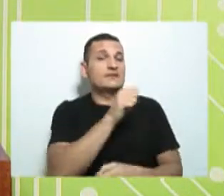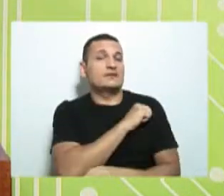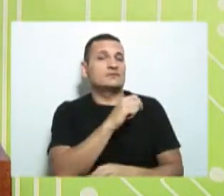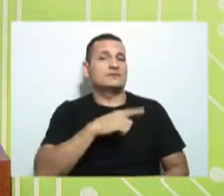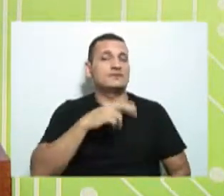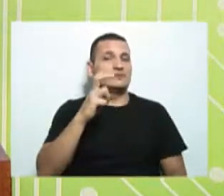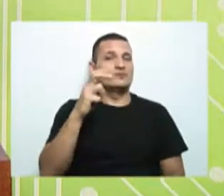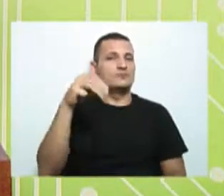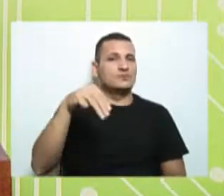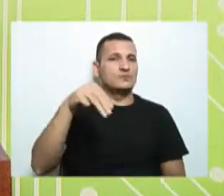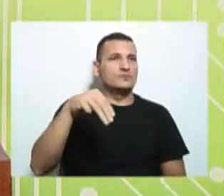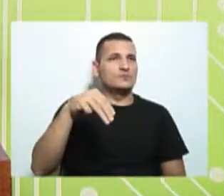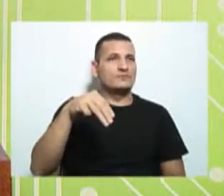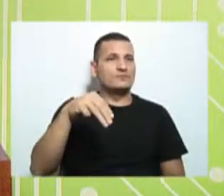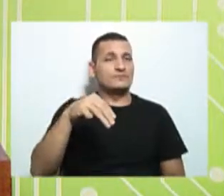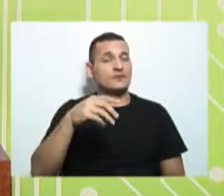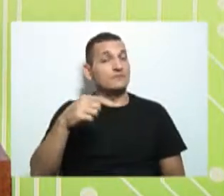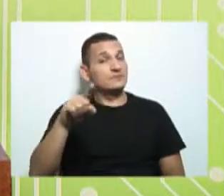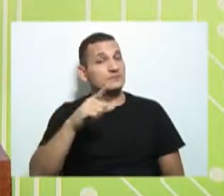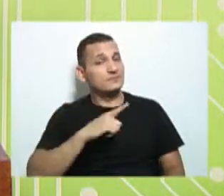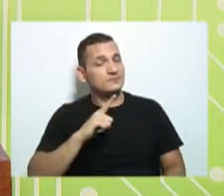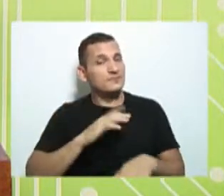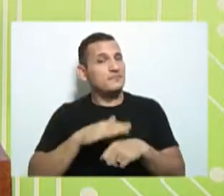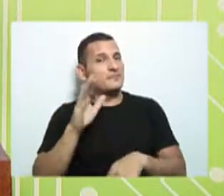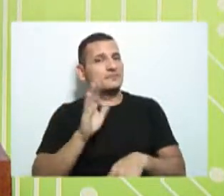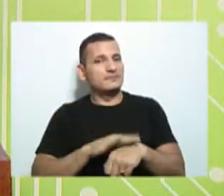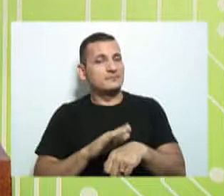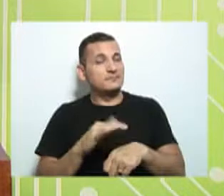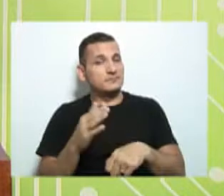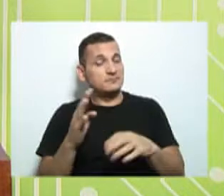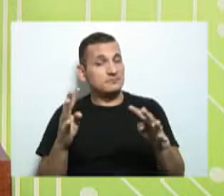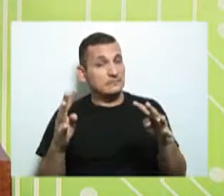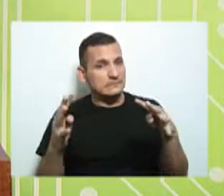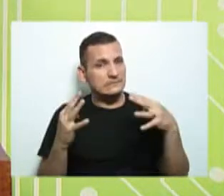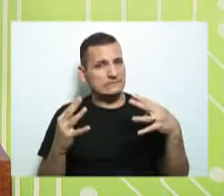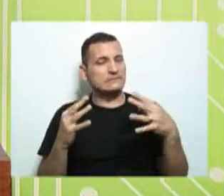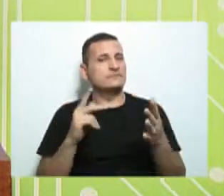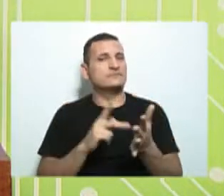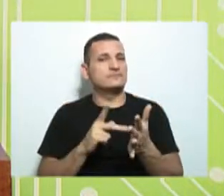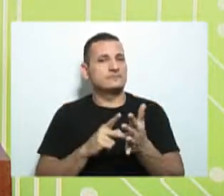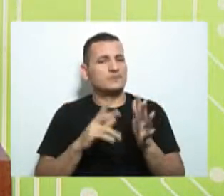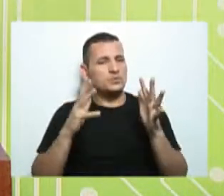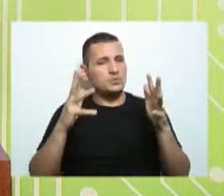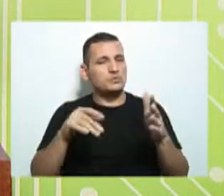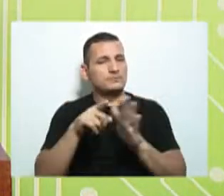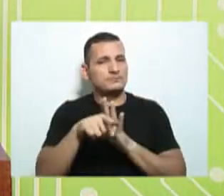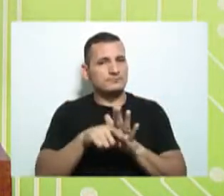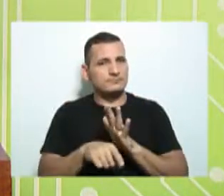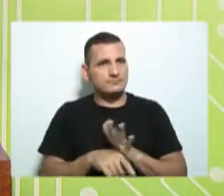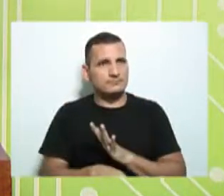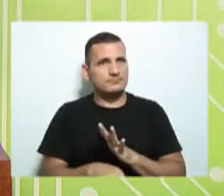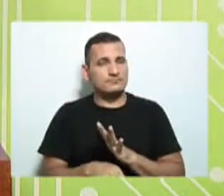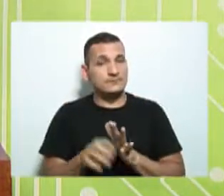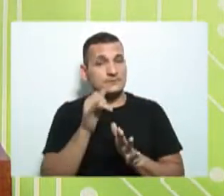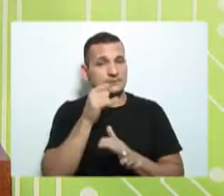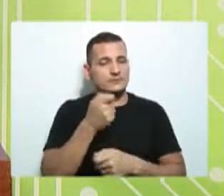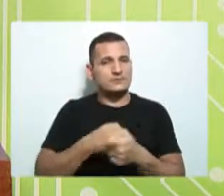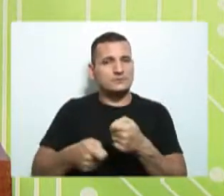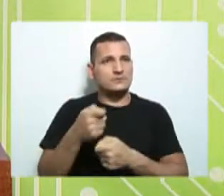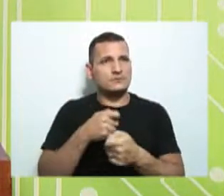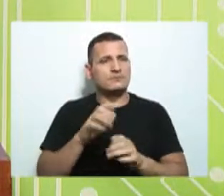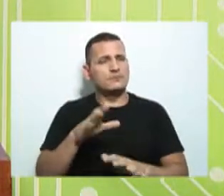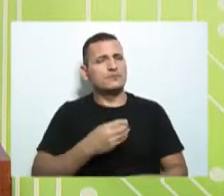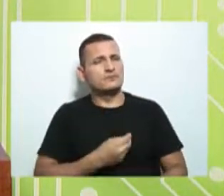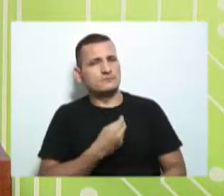minutinhos, tá certo? Vocês tiveram mais tempo, então prestem atenção. Prestem atenção em todas as situações no caso de uma negociação. Mas na